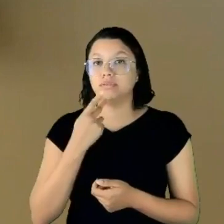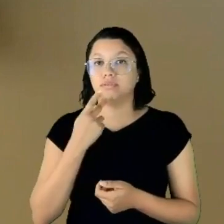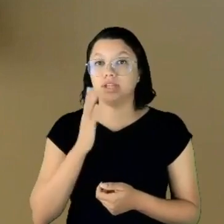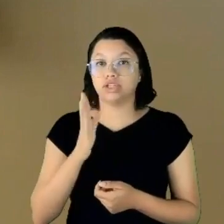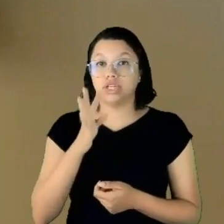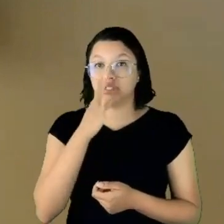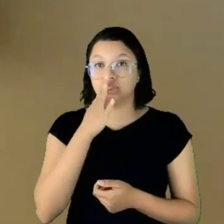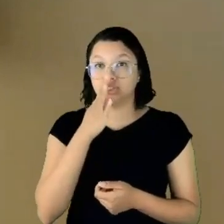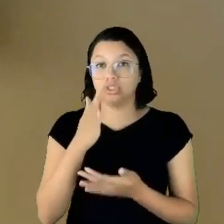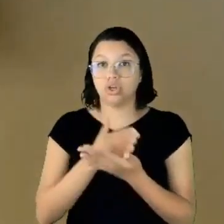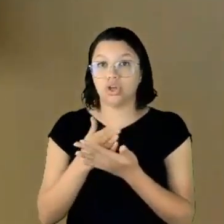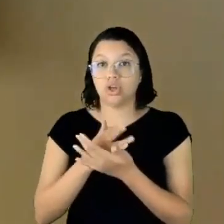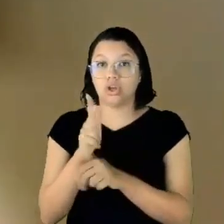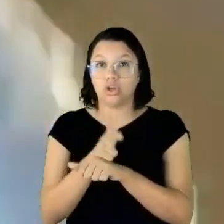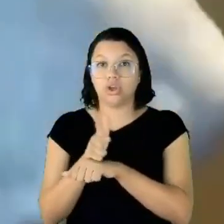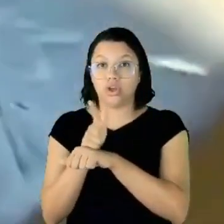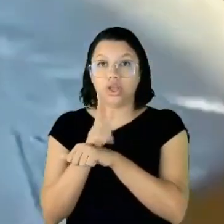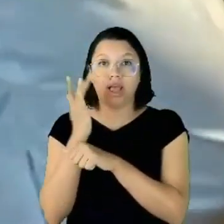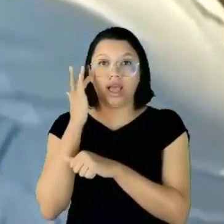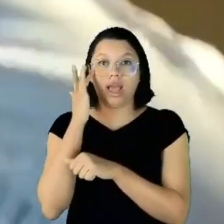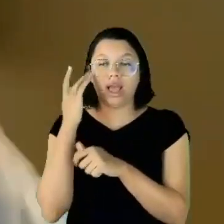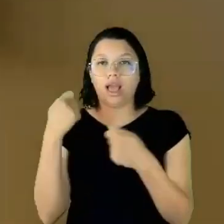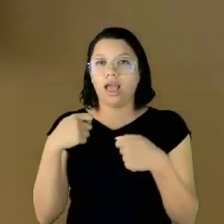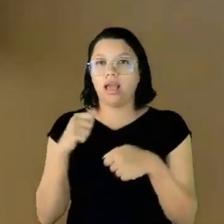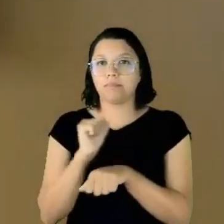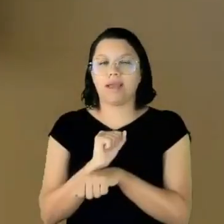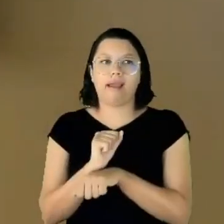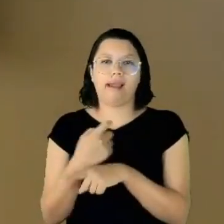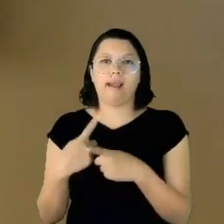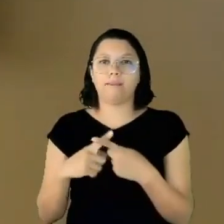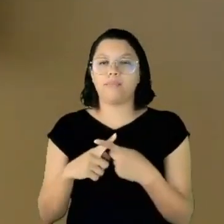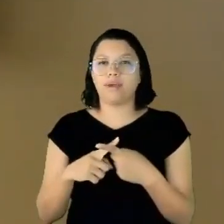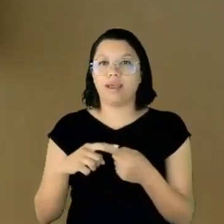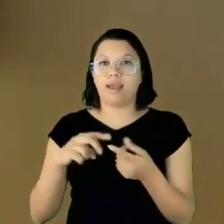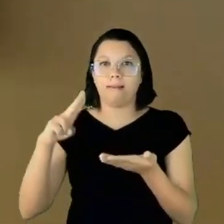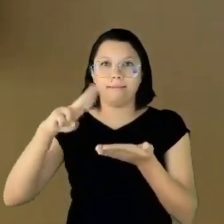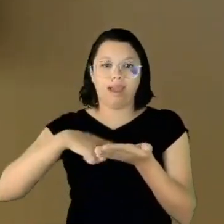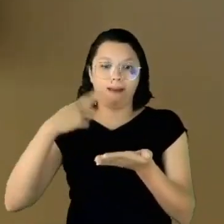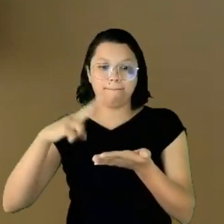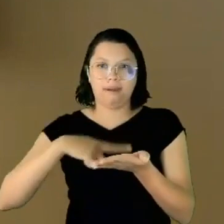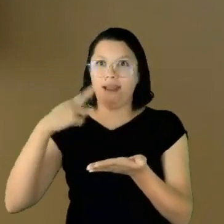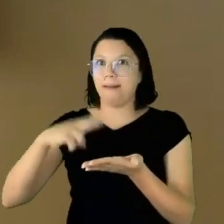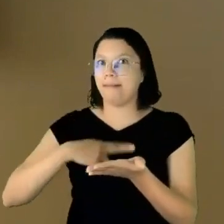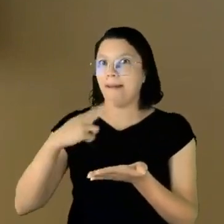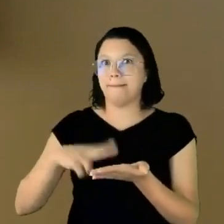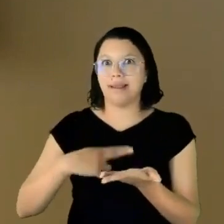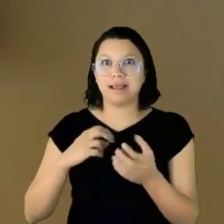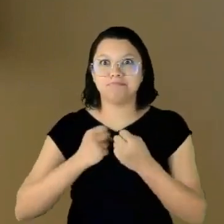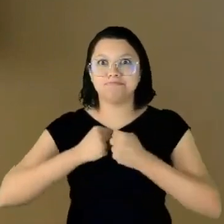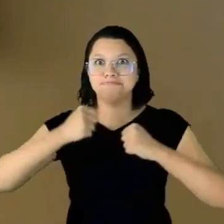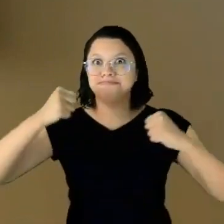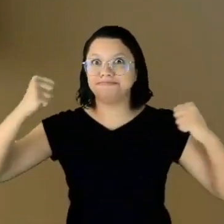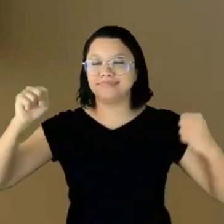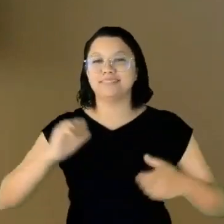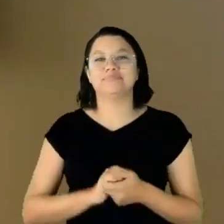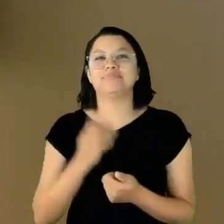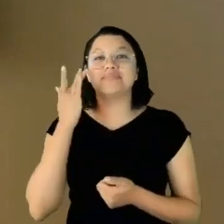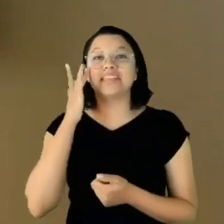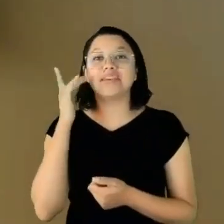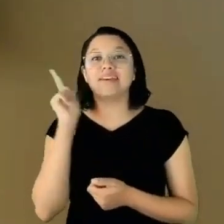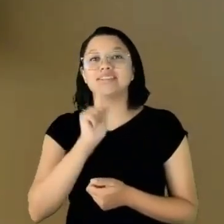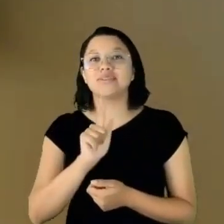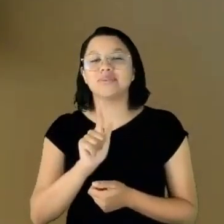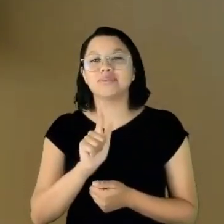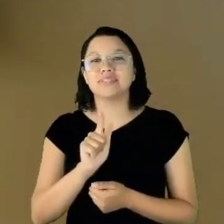alguns desses vídeos nossa eu estou eu acho que eu vou ter que parar aqui Denilson porque as mensagens vão aumentando vamos fazer o seguinte eu acho que